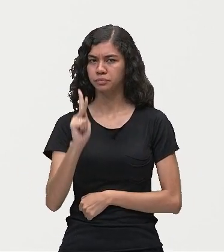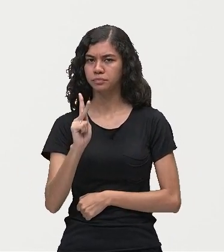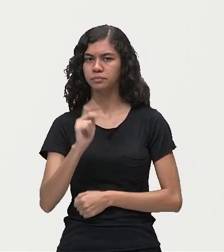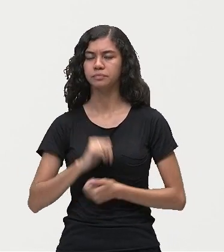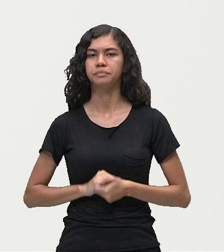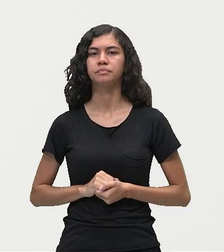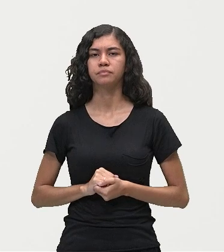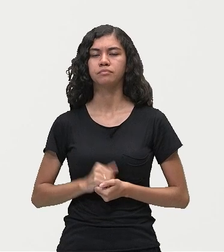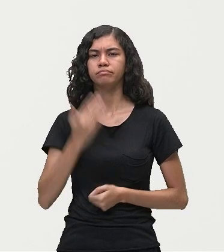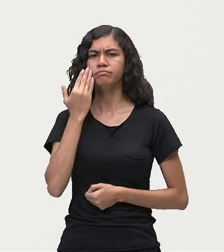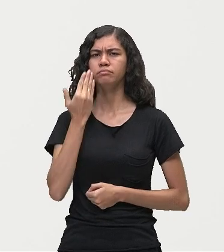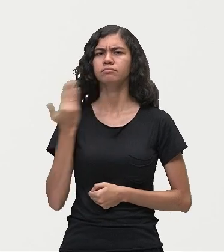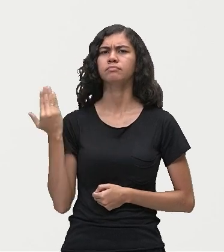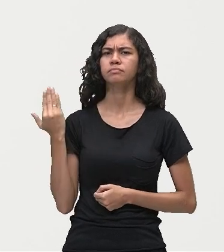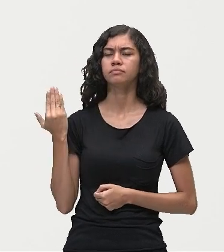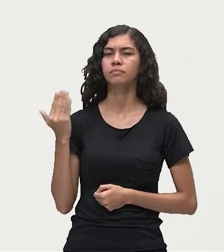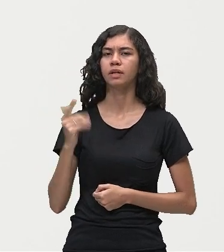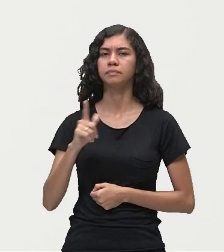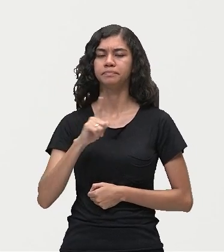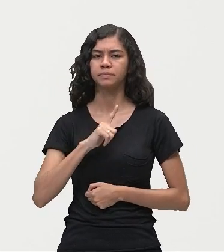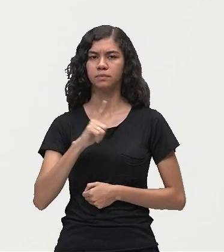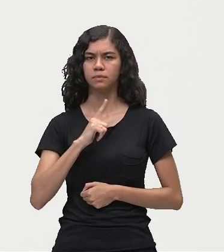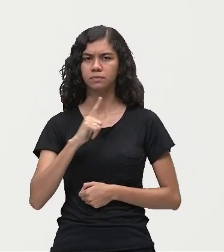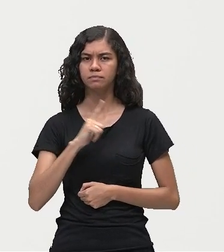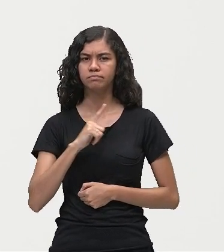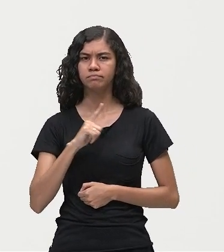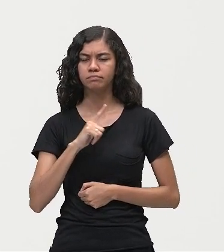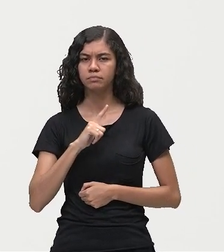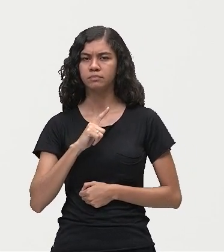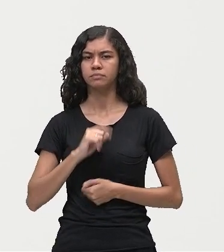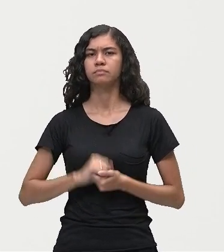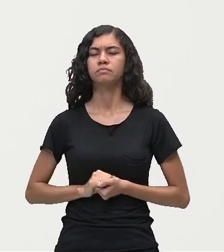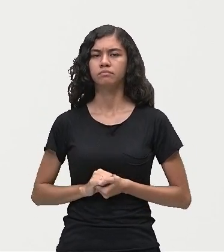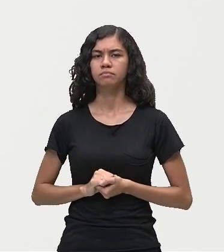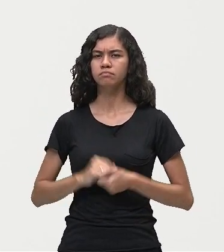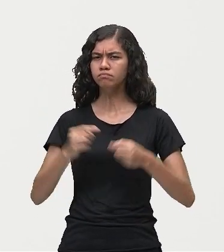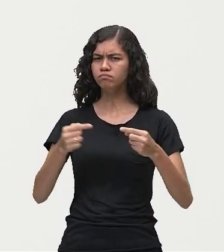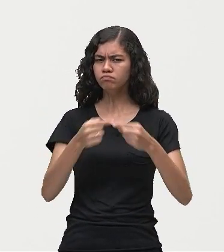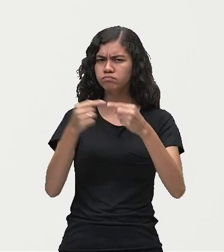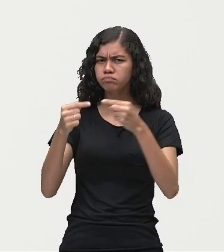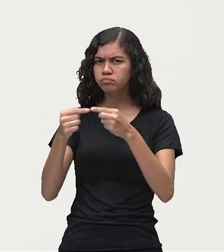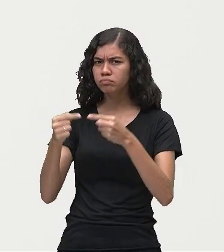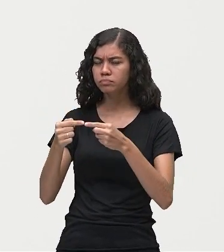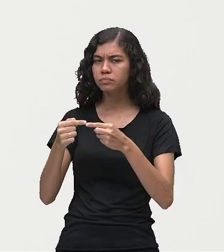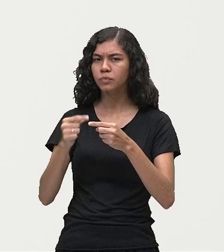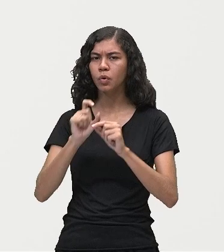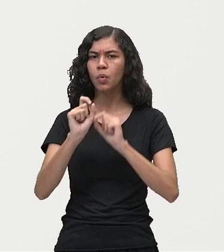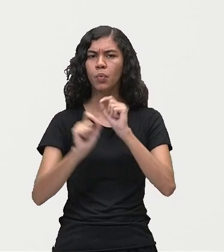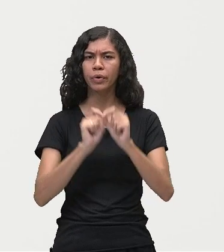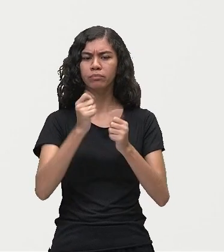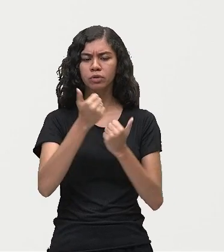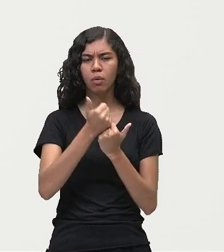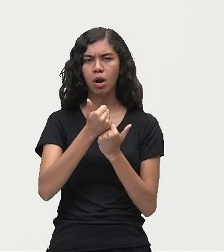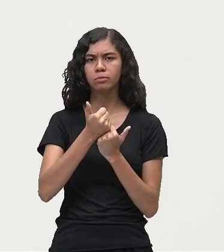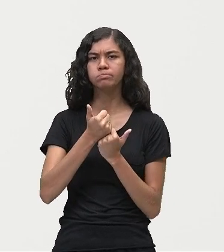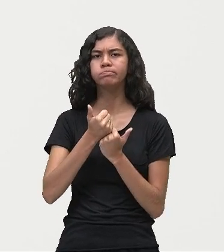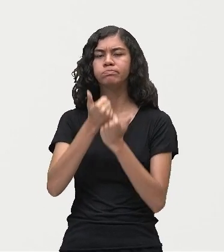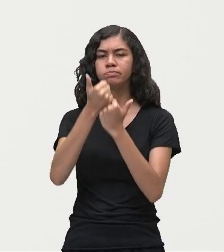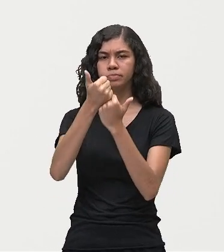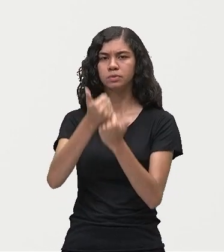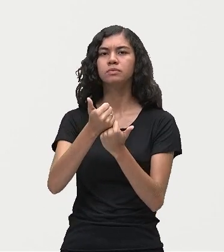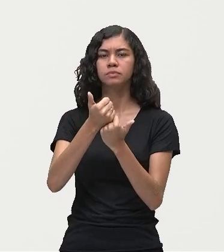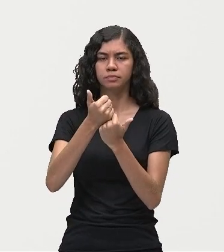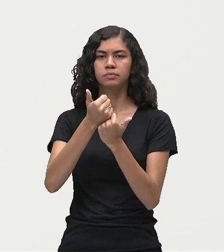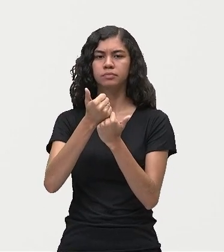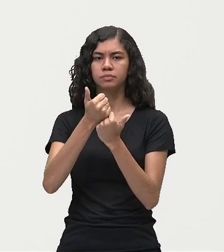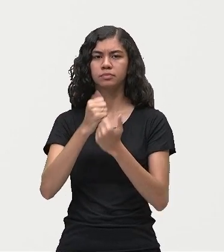as alavancas, elas têm umas coisas, ela tem algo em comum. Ela vai ter um ponto de apoio, ela vai ter